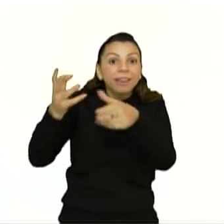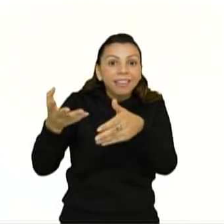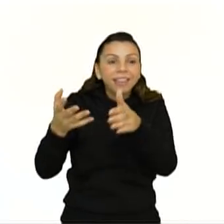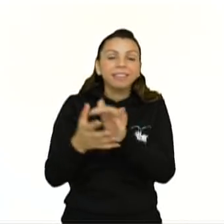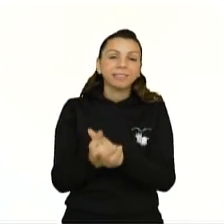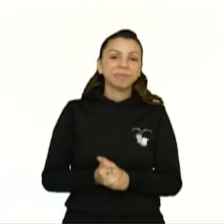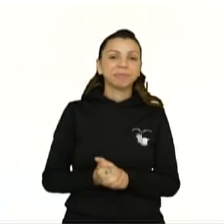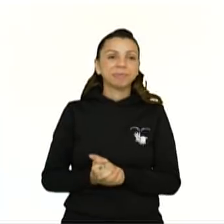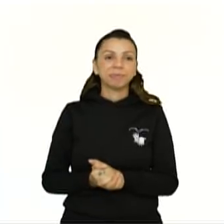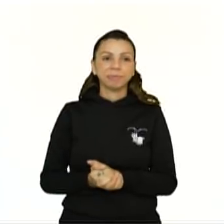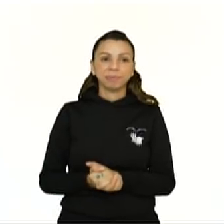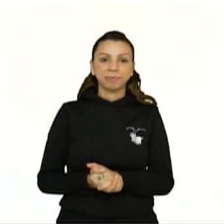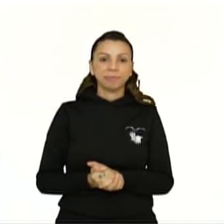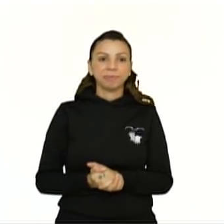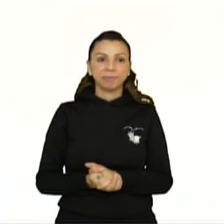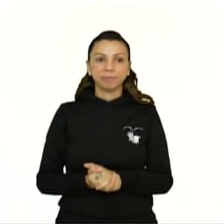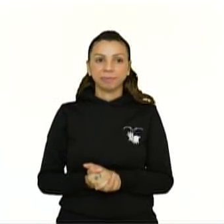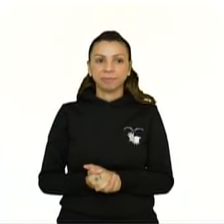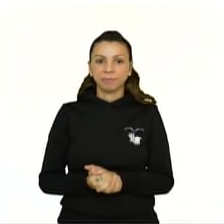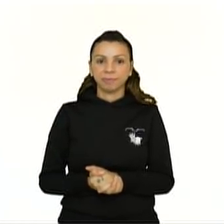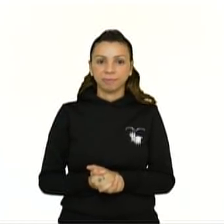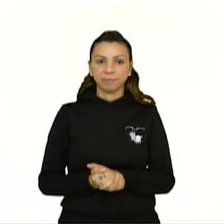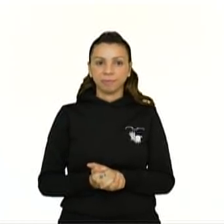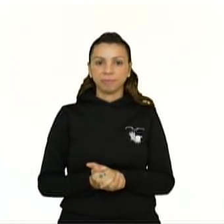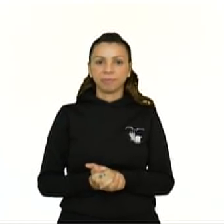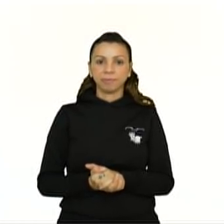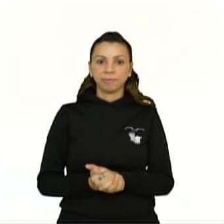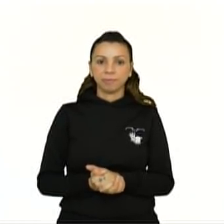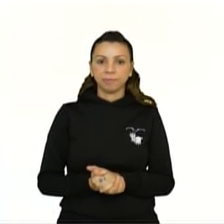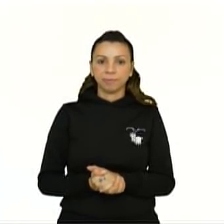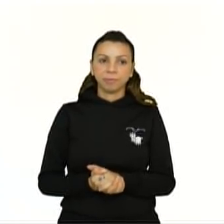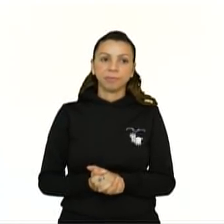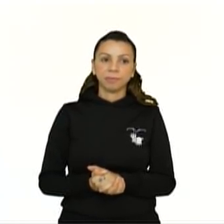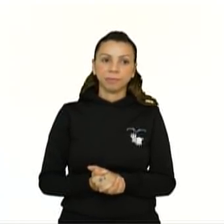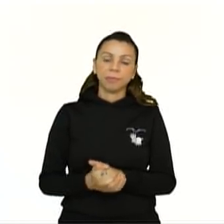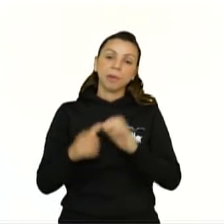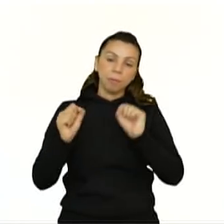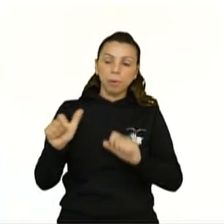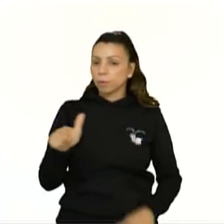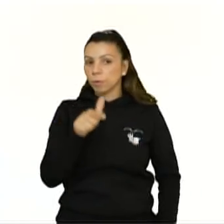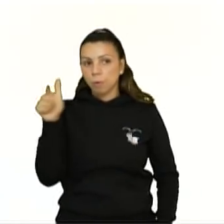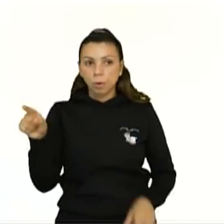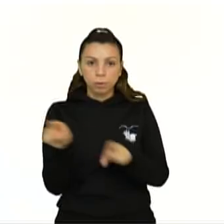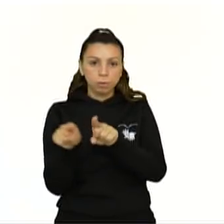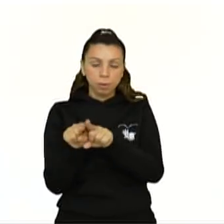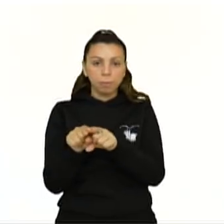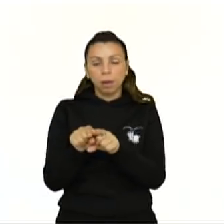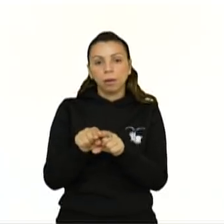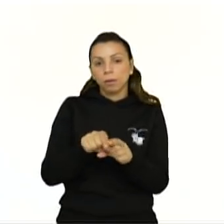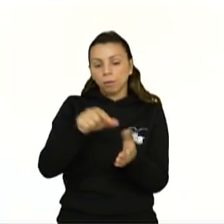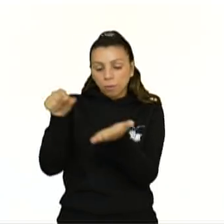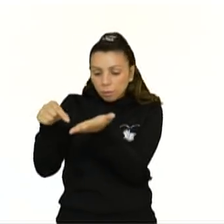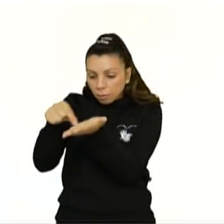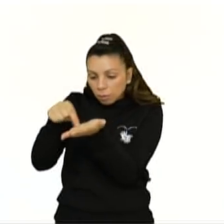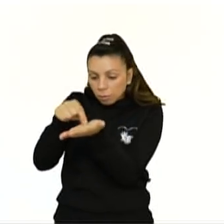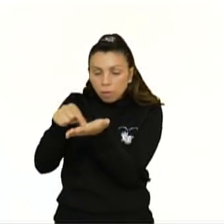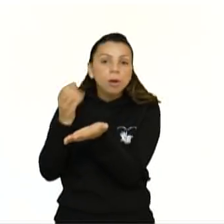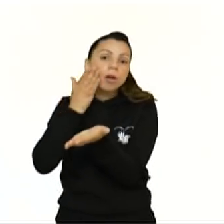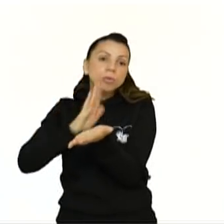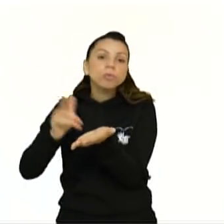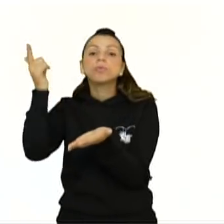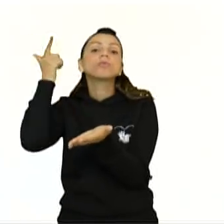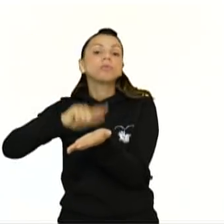dar uma tonalidade esverdeado, né? E aí eu posso pegar um outro ponto, rapidinho, e pegando o azul de novo,